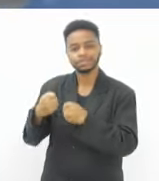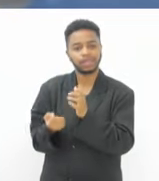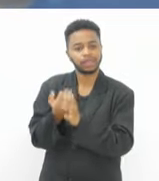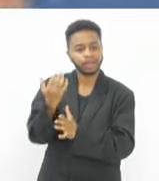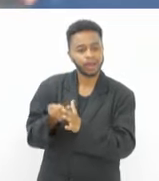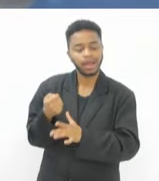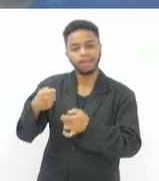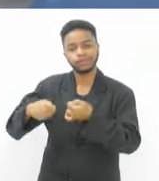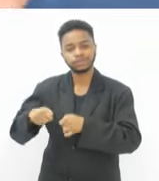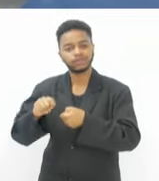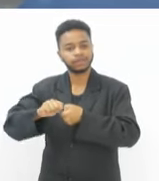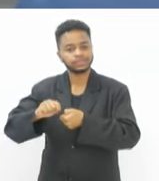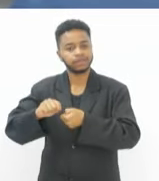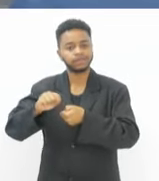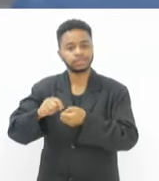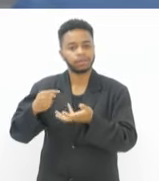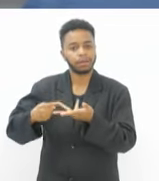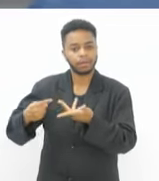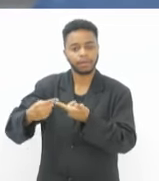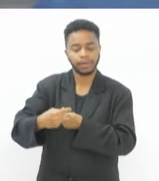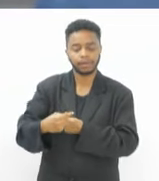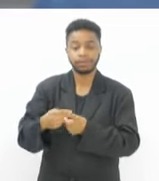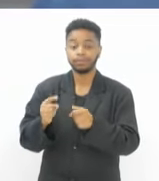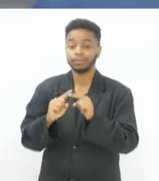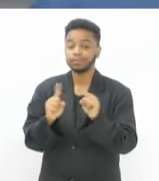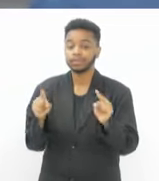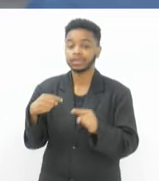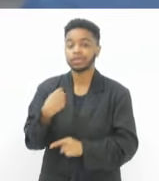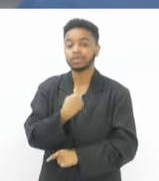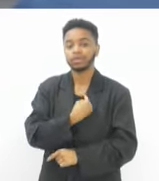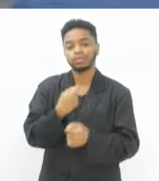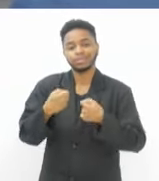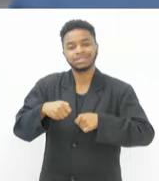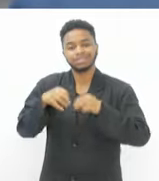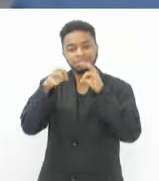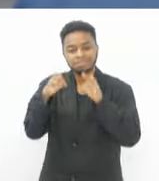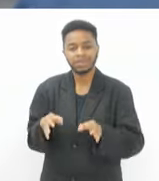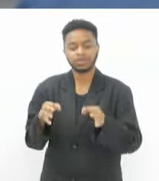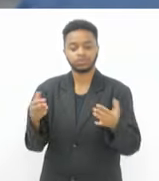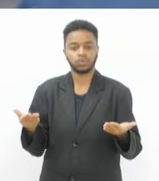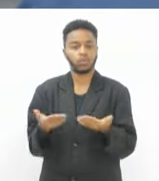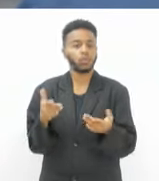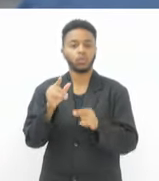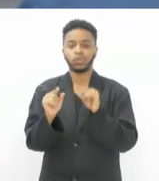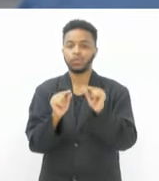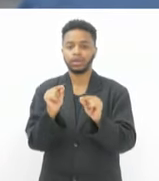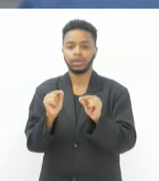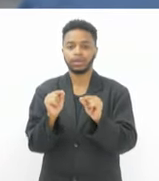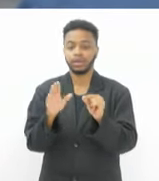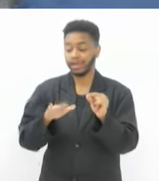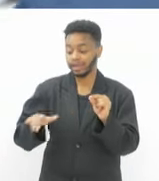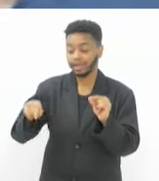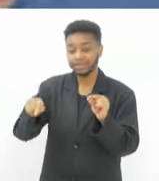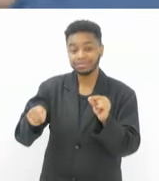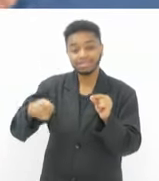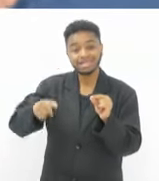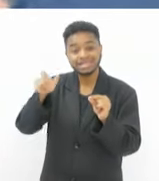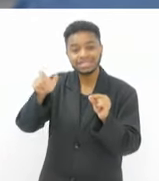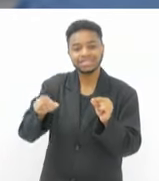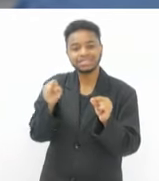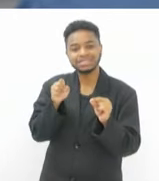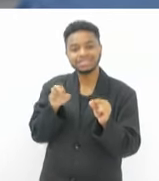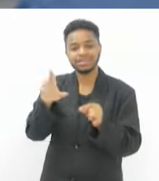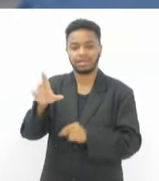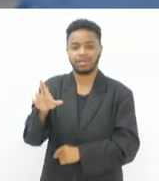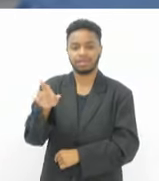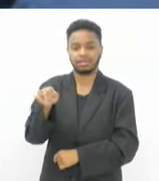produzir, fazer, fazer, fazer. Mas o que a gente mais precisa hoje, de verdade, é que elas possam